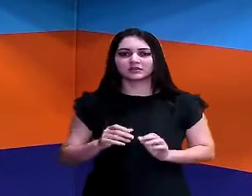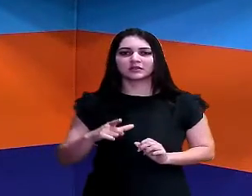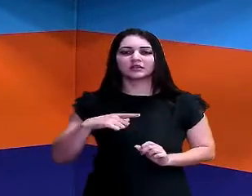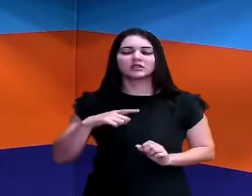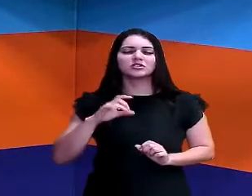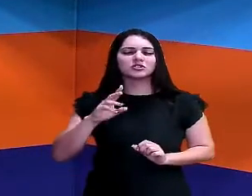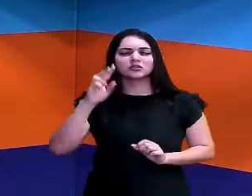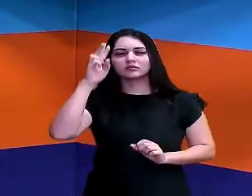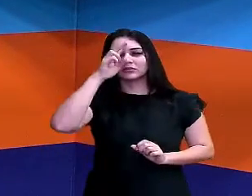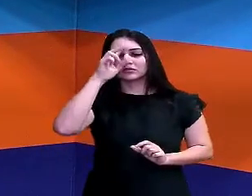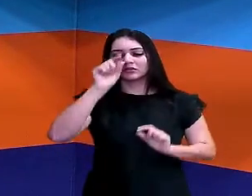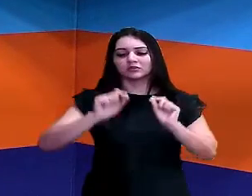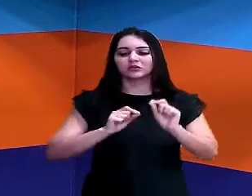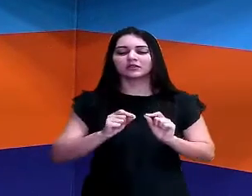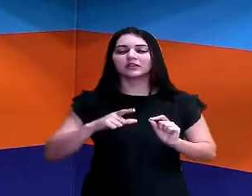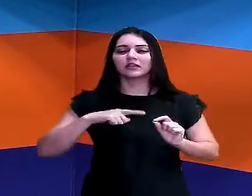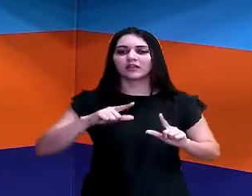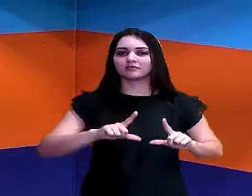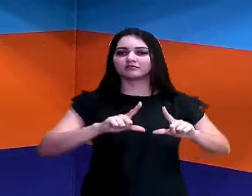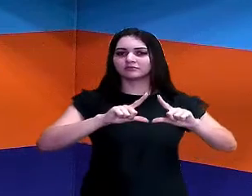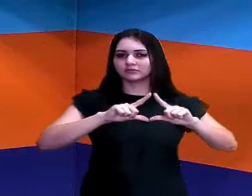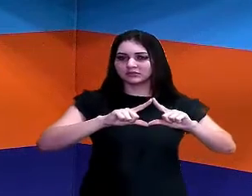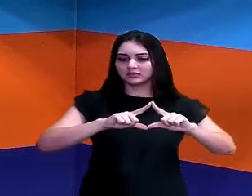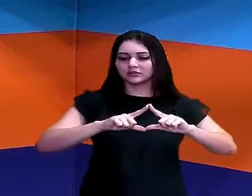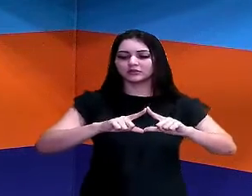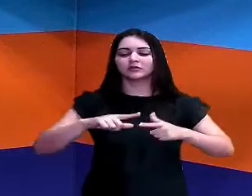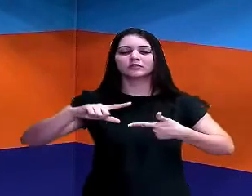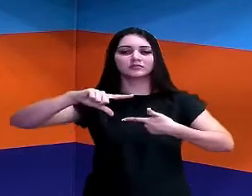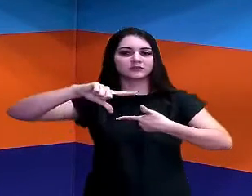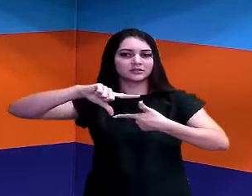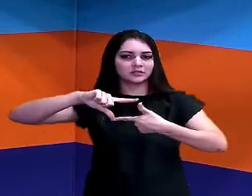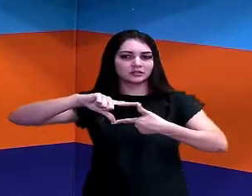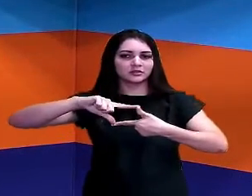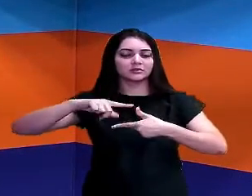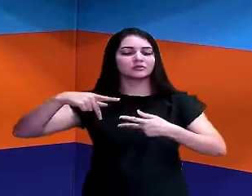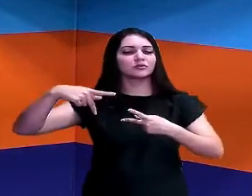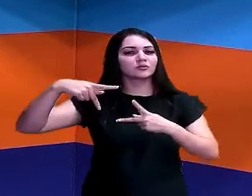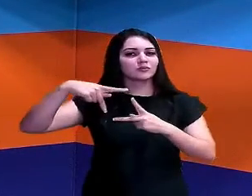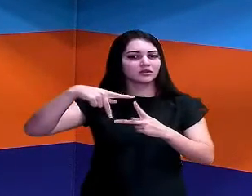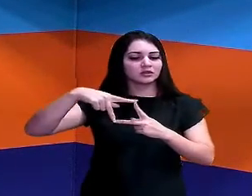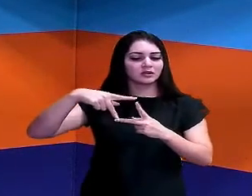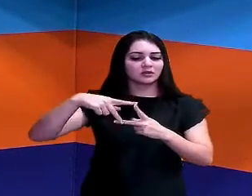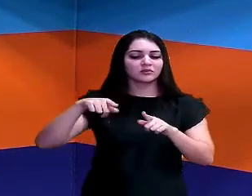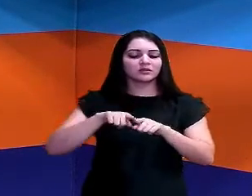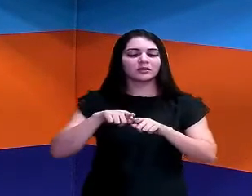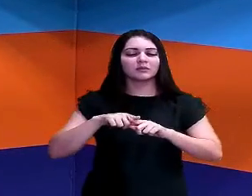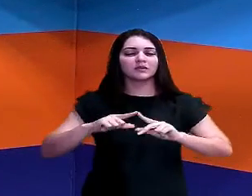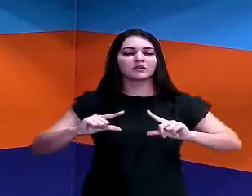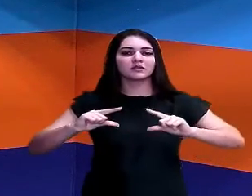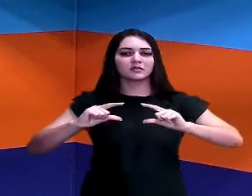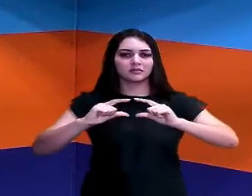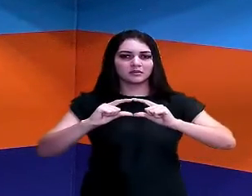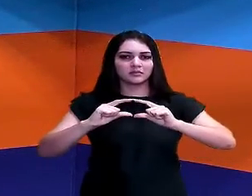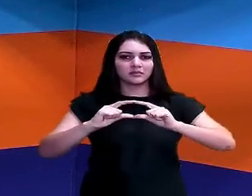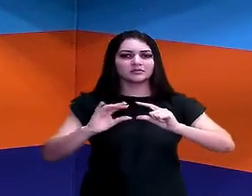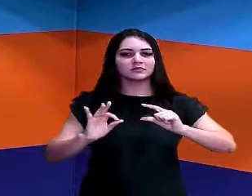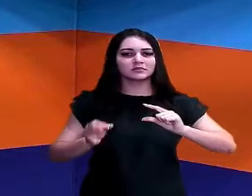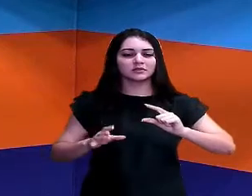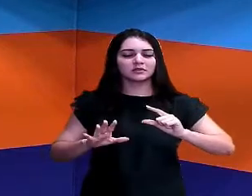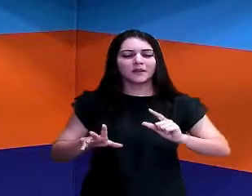só para relembrar, nós temos triângulo, retângulo, quadrado e trapézio, tá? As